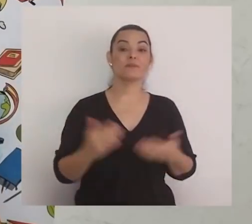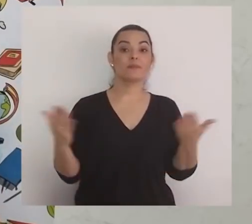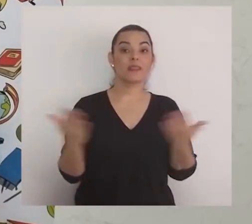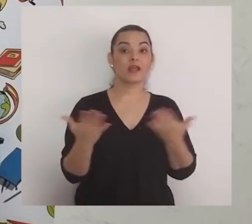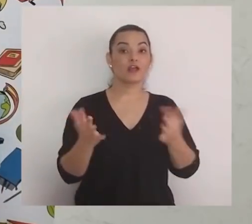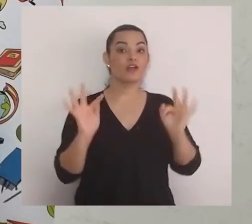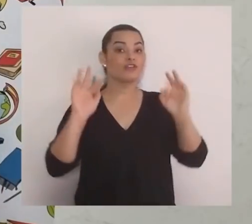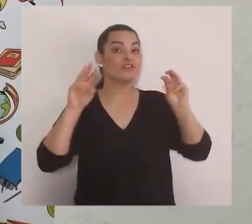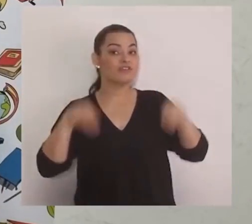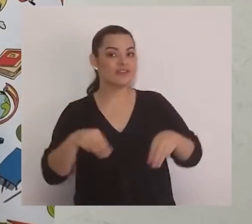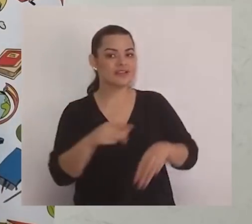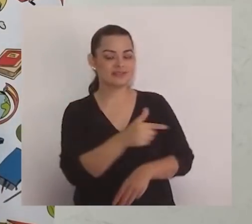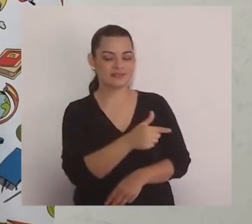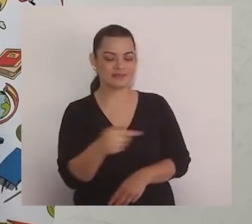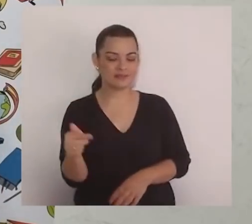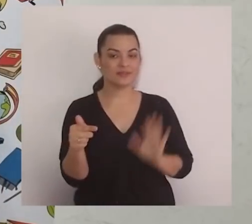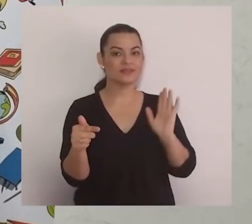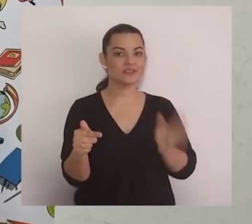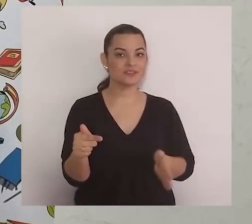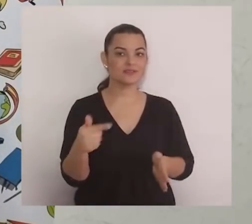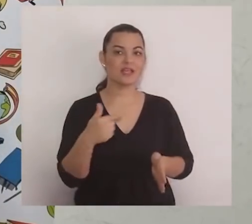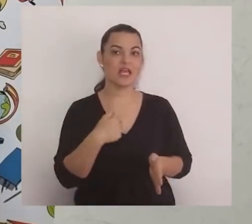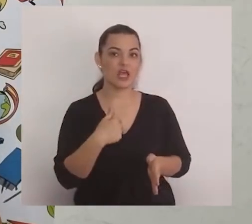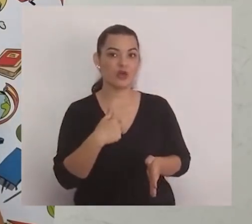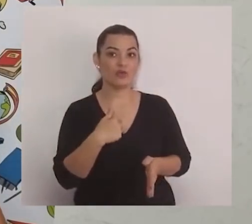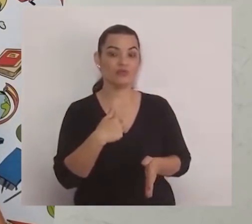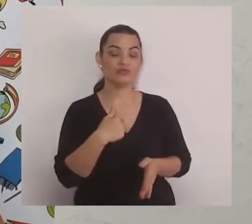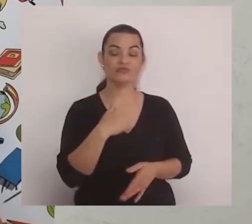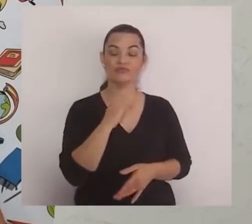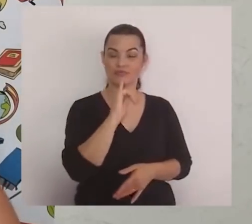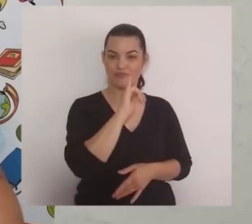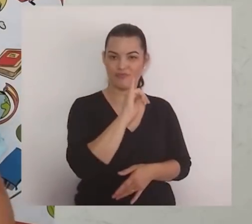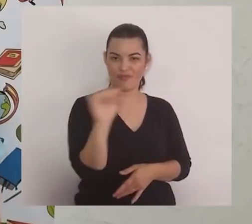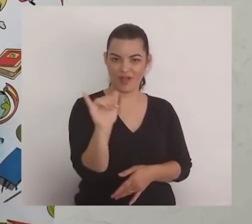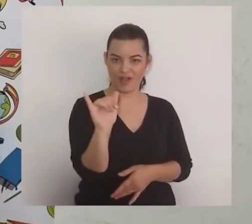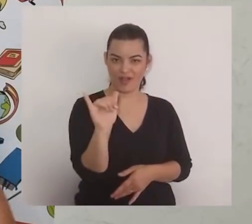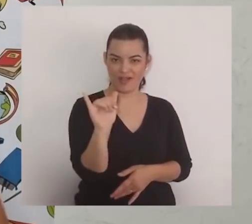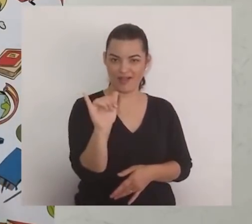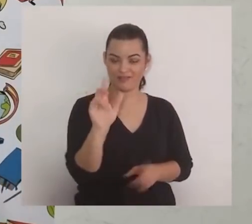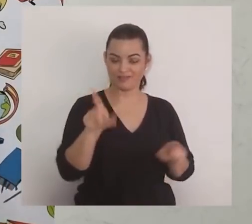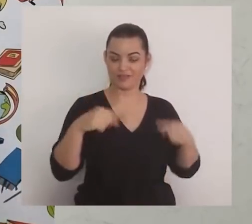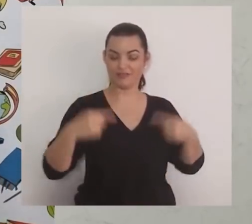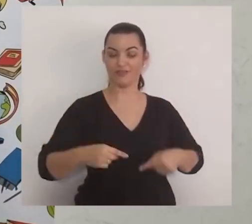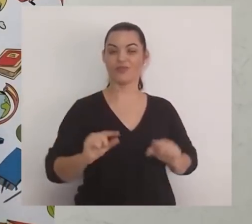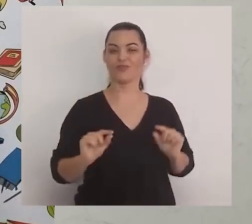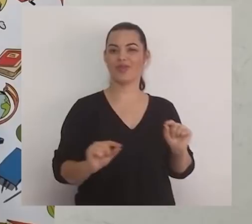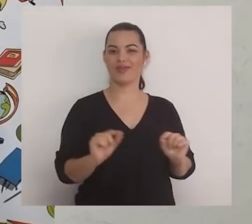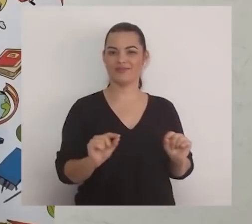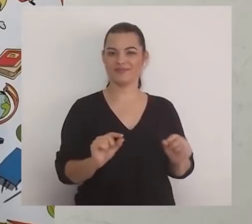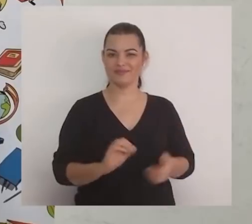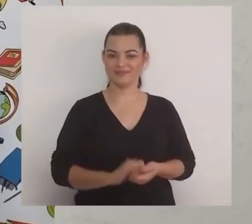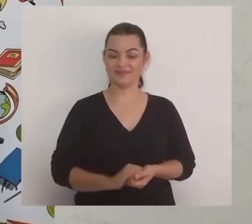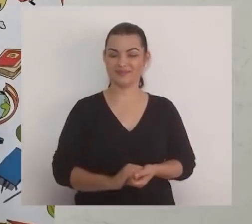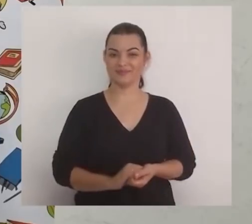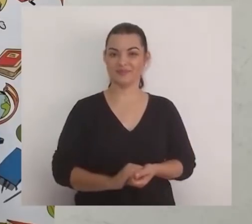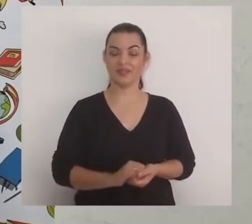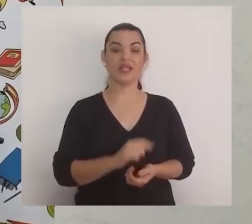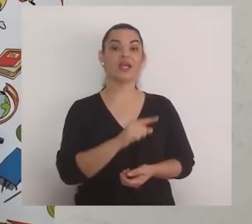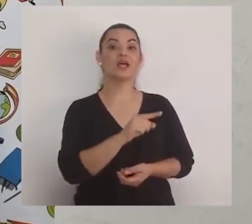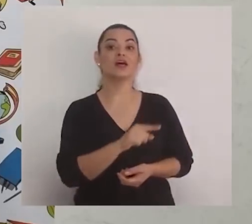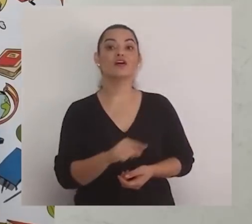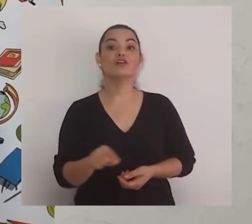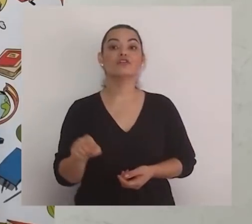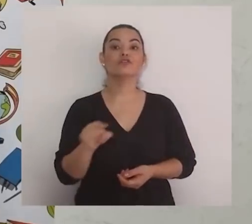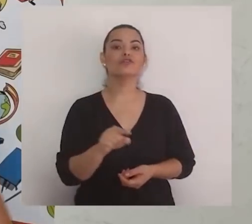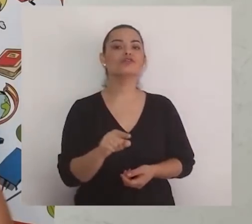também outros patrimônios que nós temos espalhados por aqui. Então, fica a dica, quebrem a